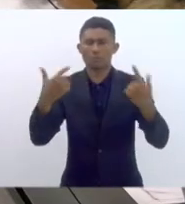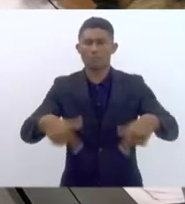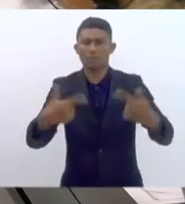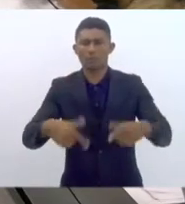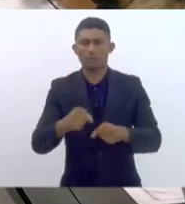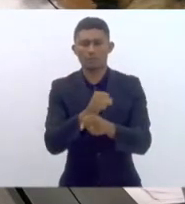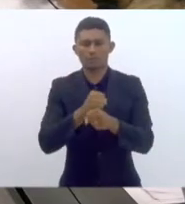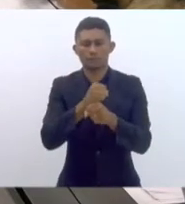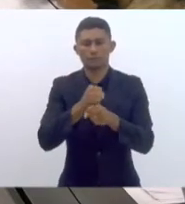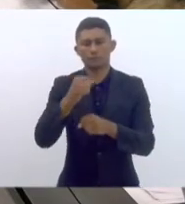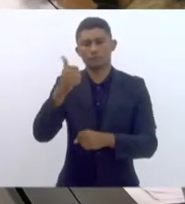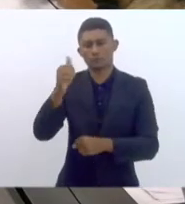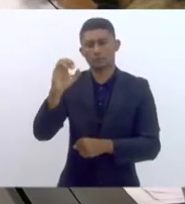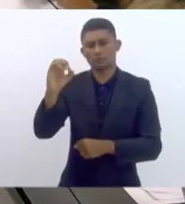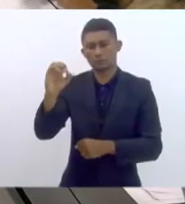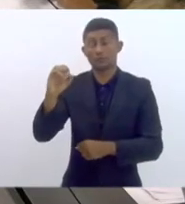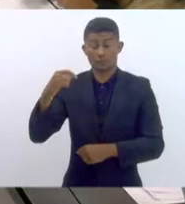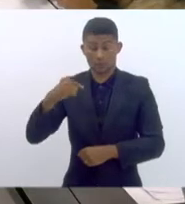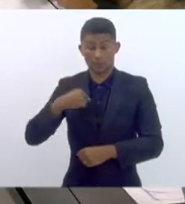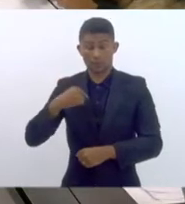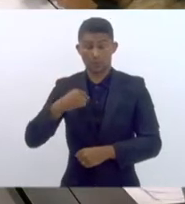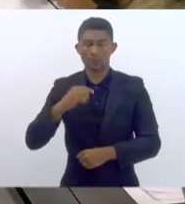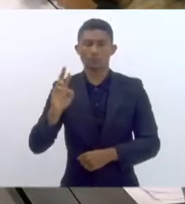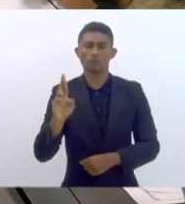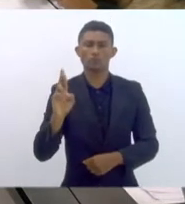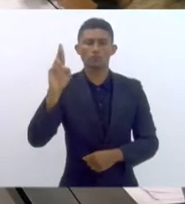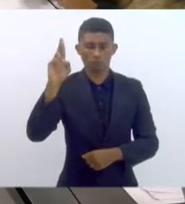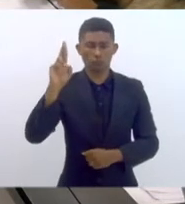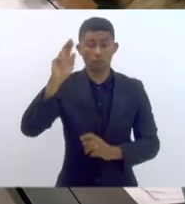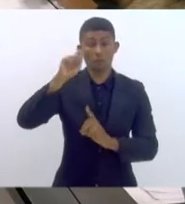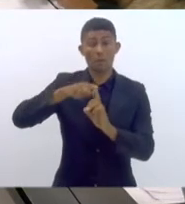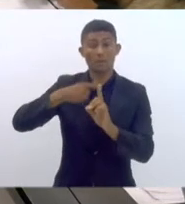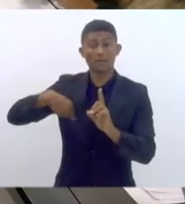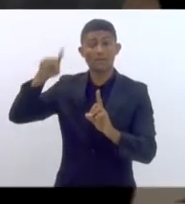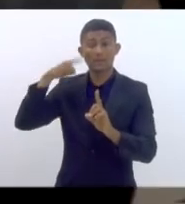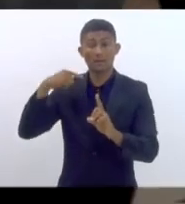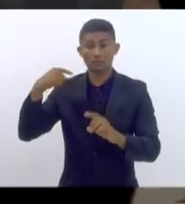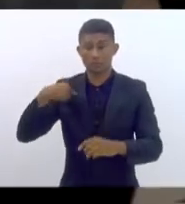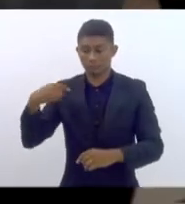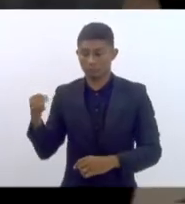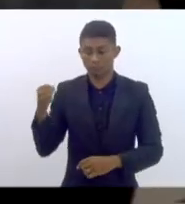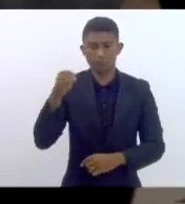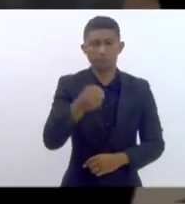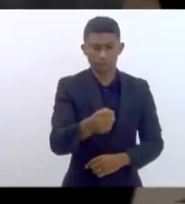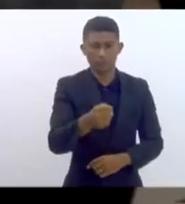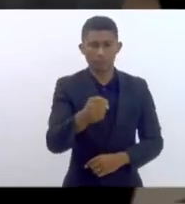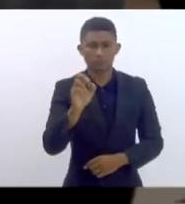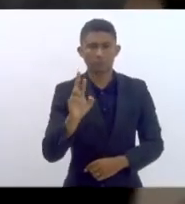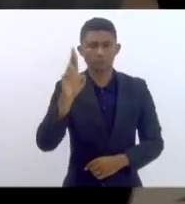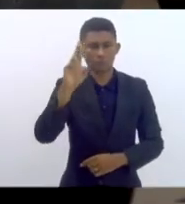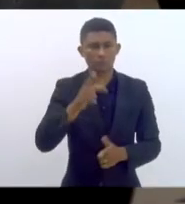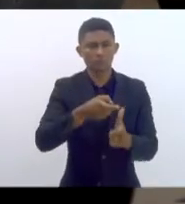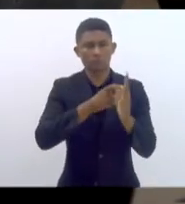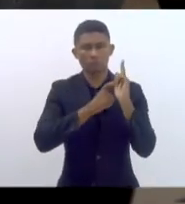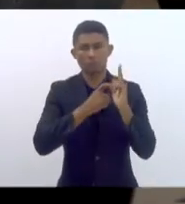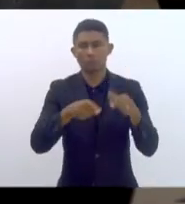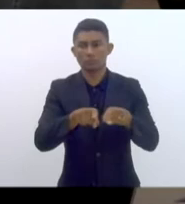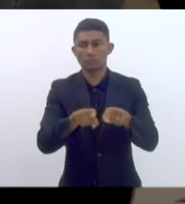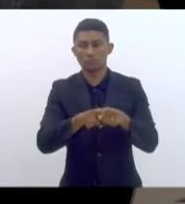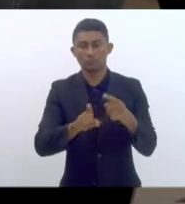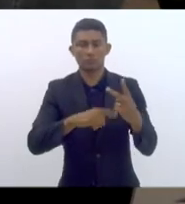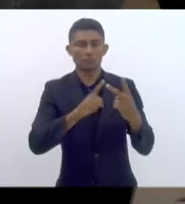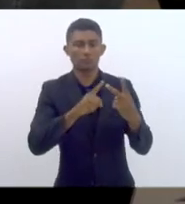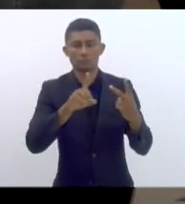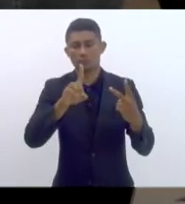mês passado, que eu assumi essa superintendência da dívida. A Diana está aqui comigo, inclusive porque ela ficou 10 anos trabalhando na dívida, mais